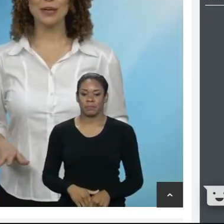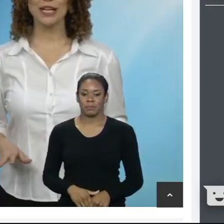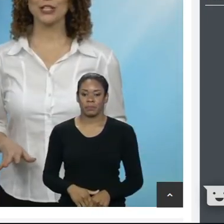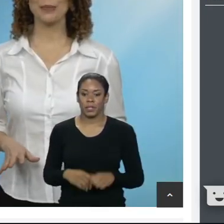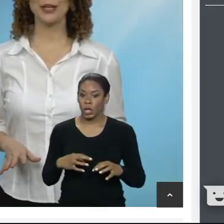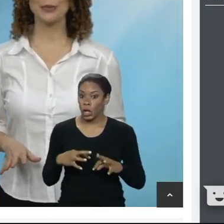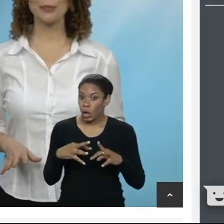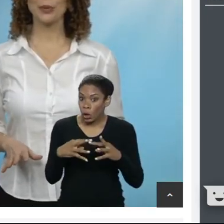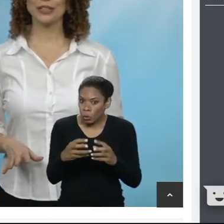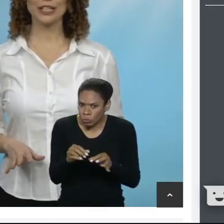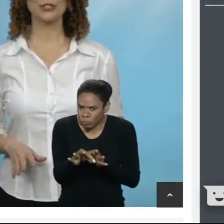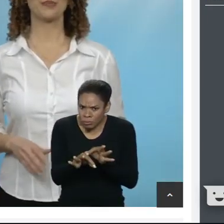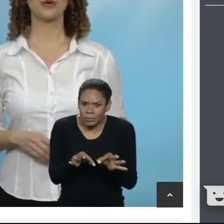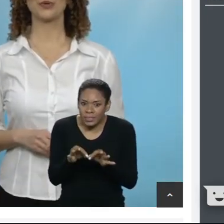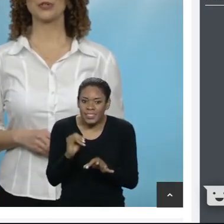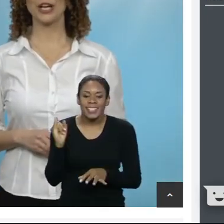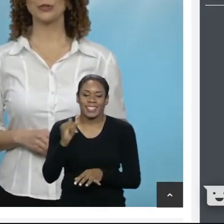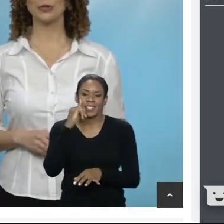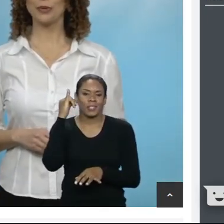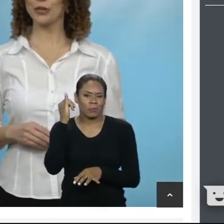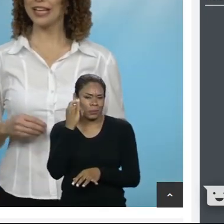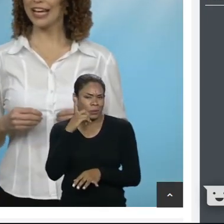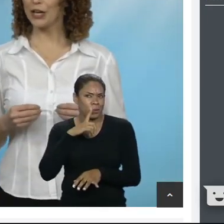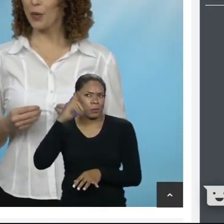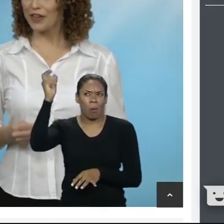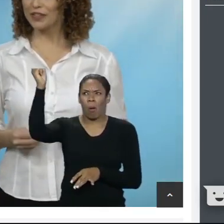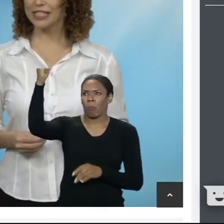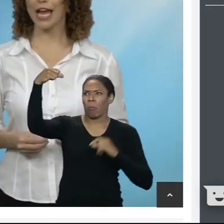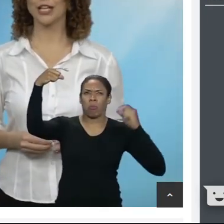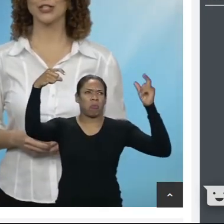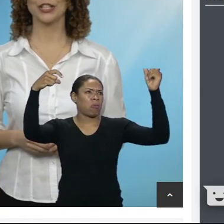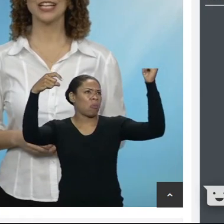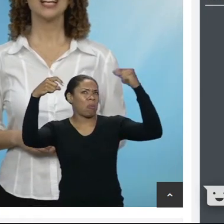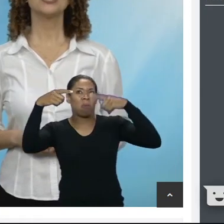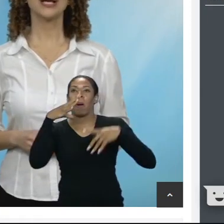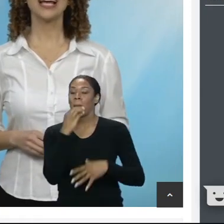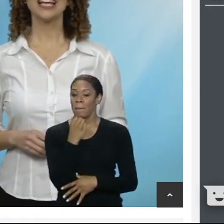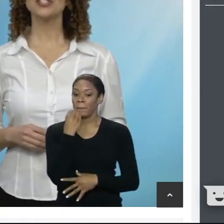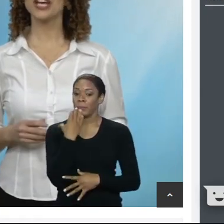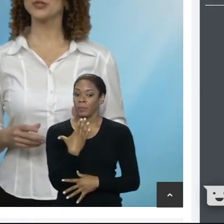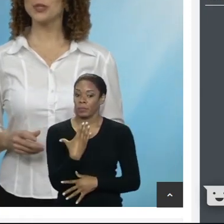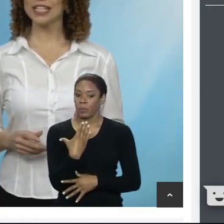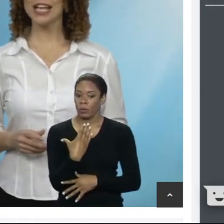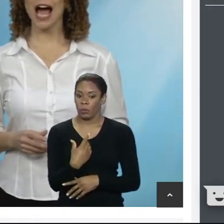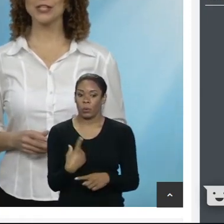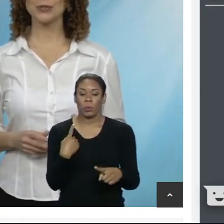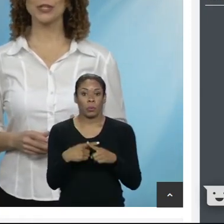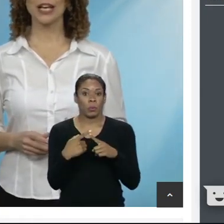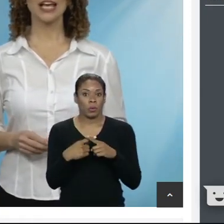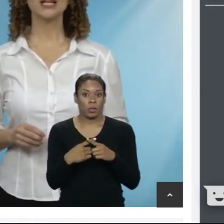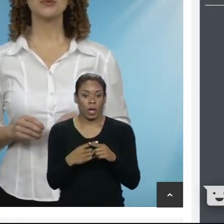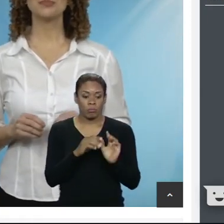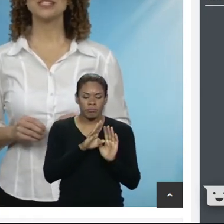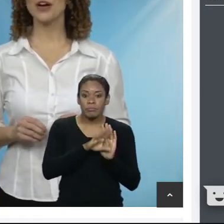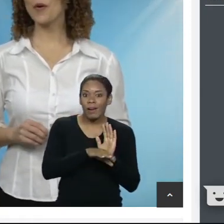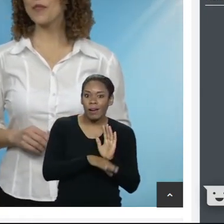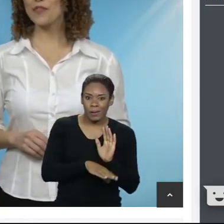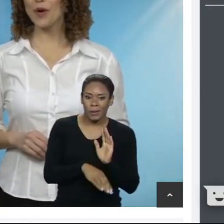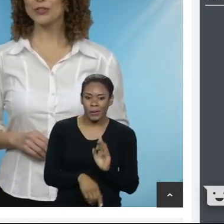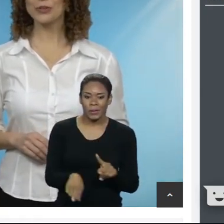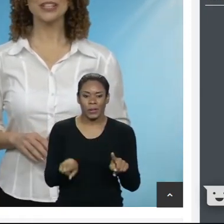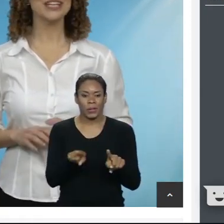Todo esse planejamento é importante para um projeto luminotécnico eficiente, já que além de reduzir gastos, ele